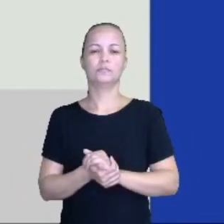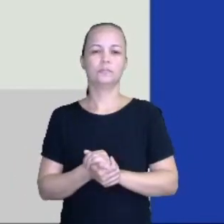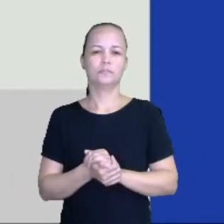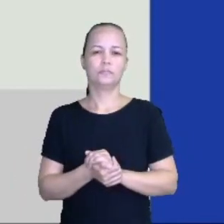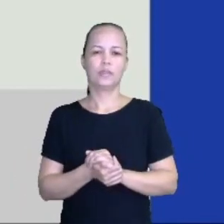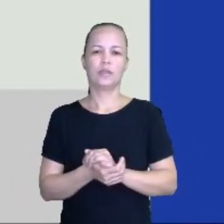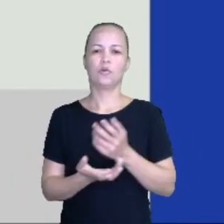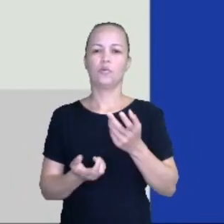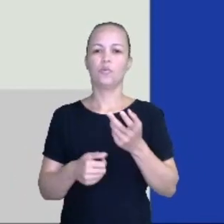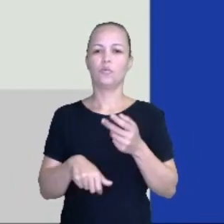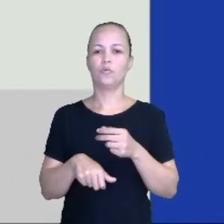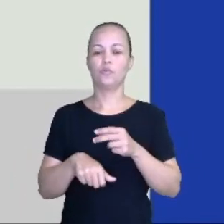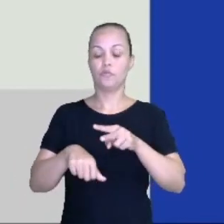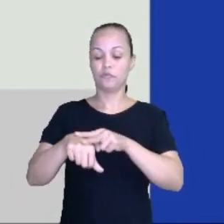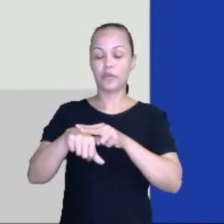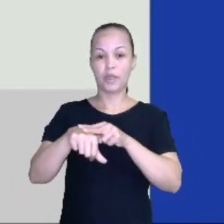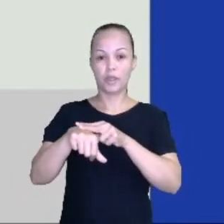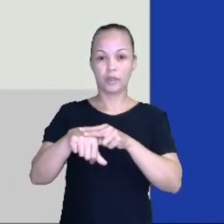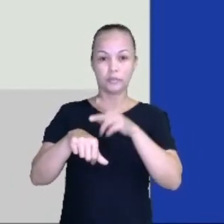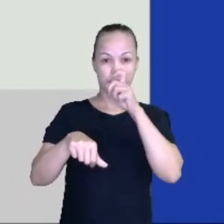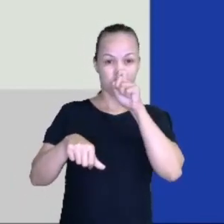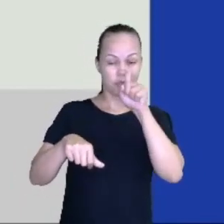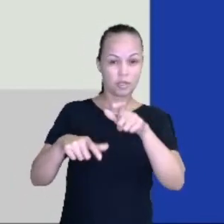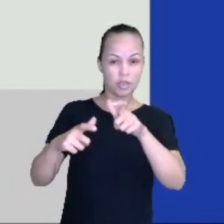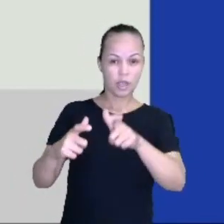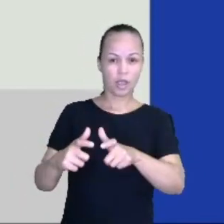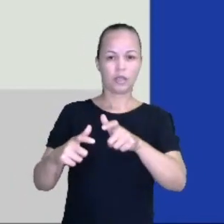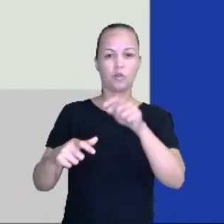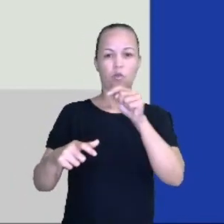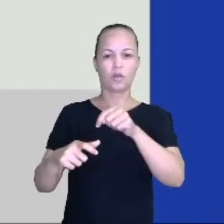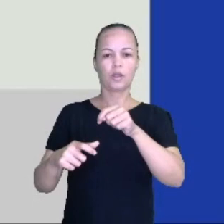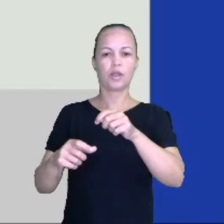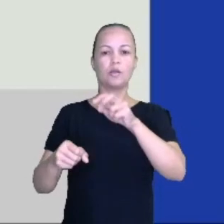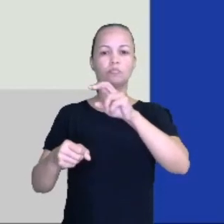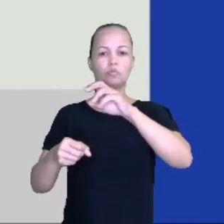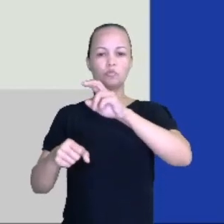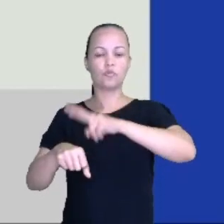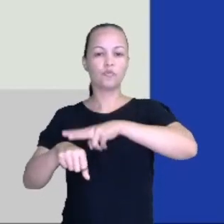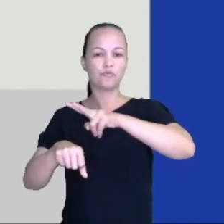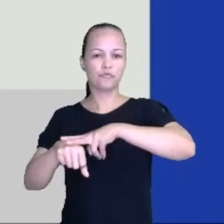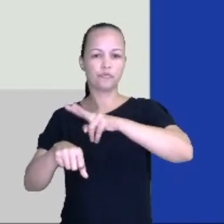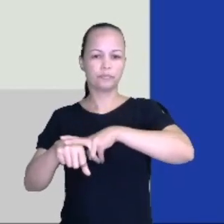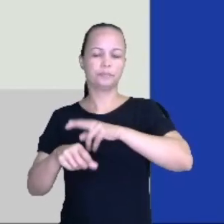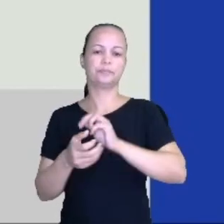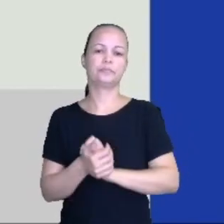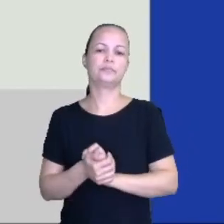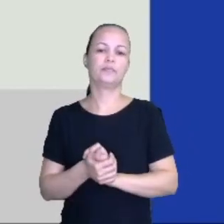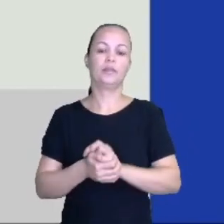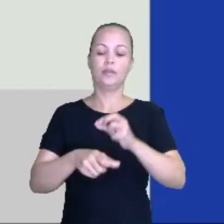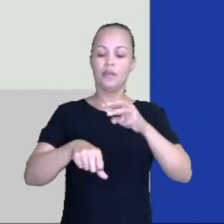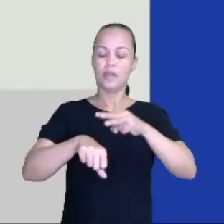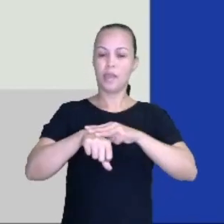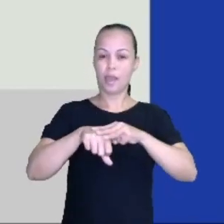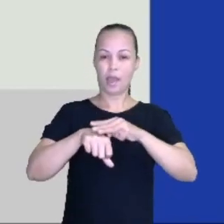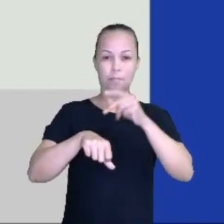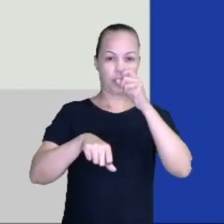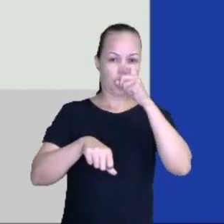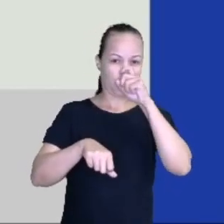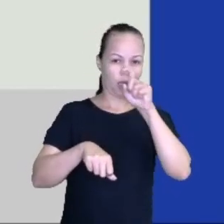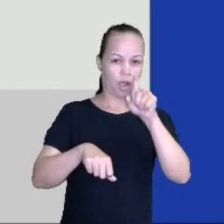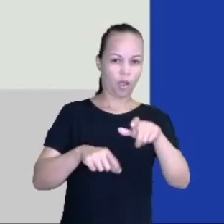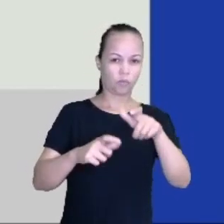colocamos as coisas feitas de vidro. E a lixeirinha marrom, que é